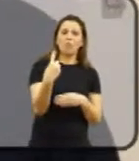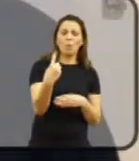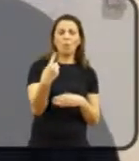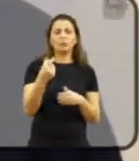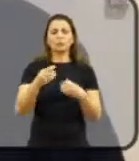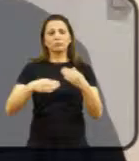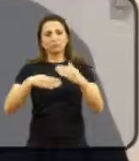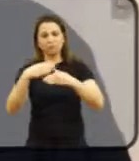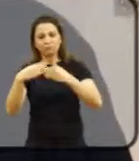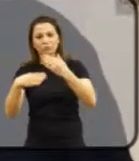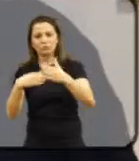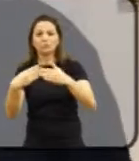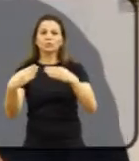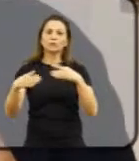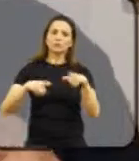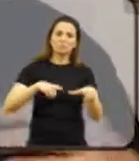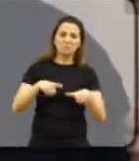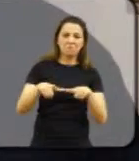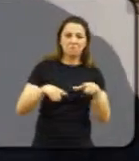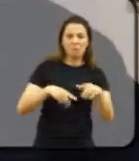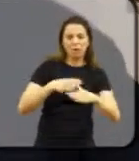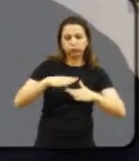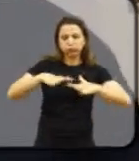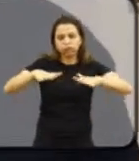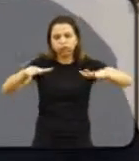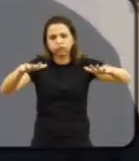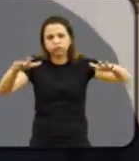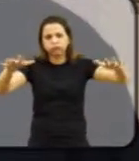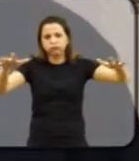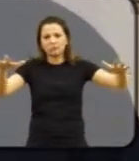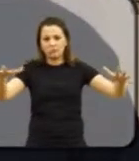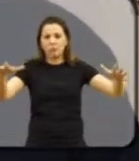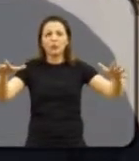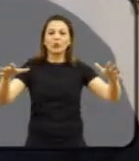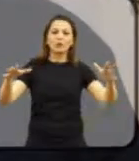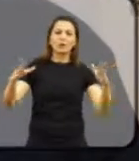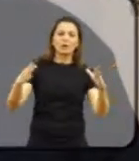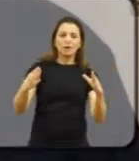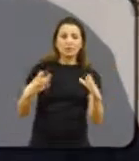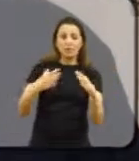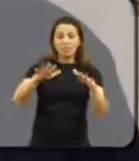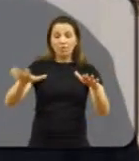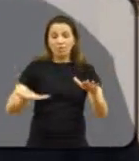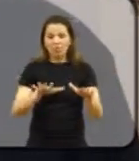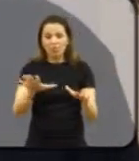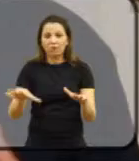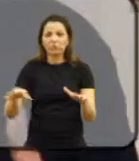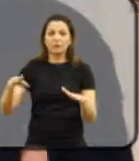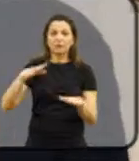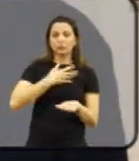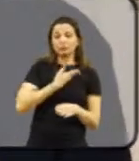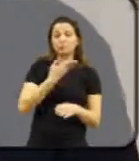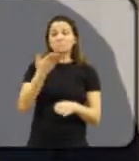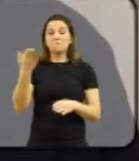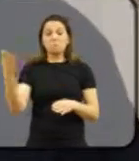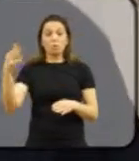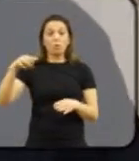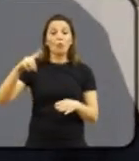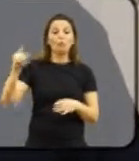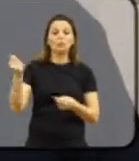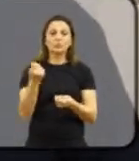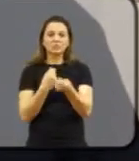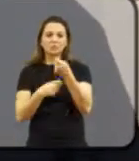poder desenvolver esse trabalho de ampliação do trabalho no segmento de moda, que é um segmento que cresce muito na